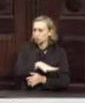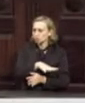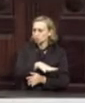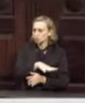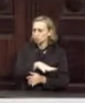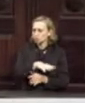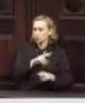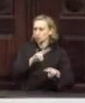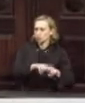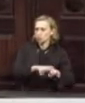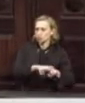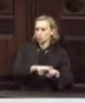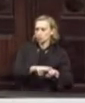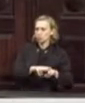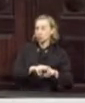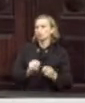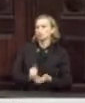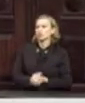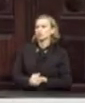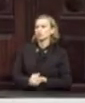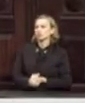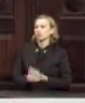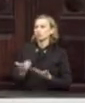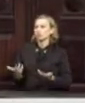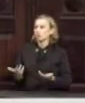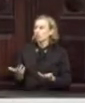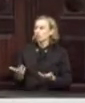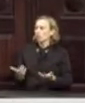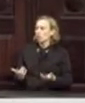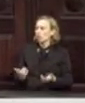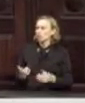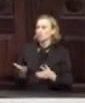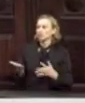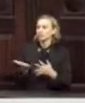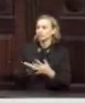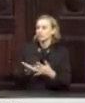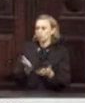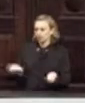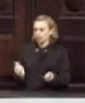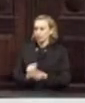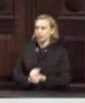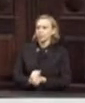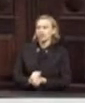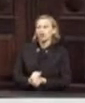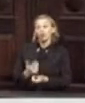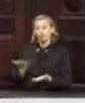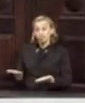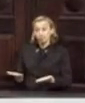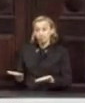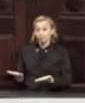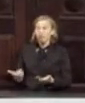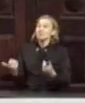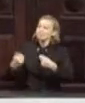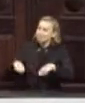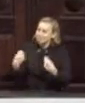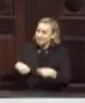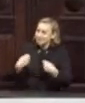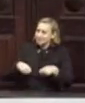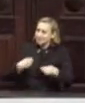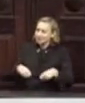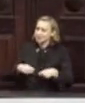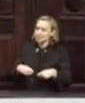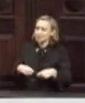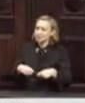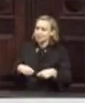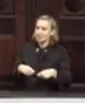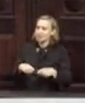na apreciação da questão dos presos provisórios. Isso não há dúvida nenhuma. E é uma questão que precisa ser corrigida